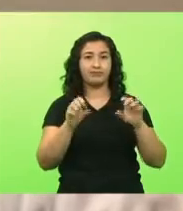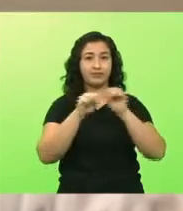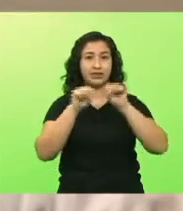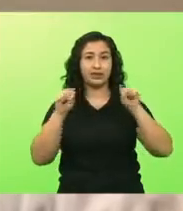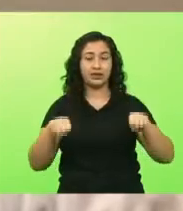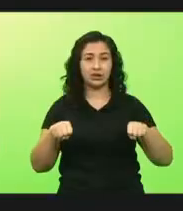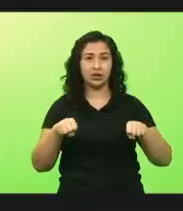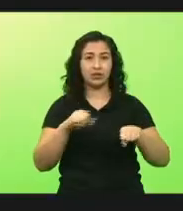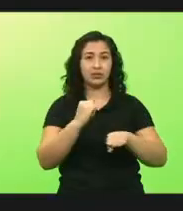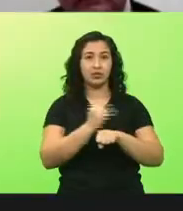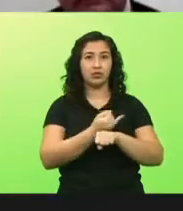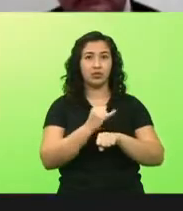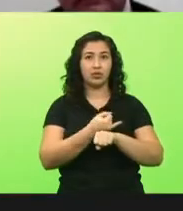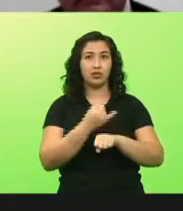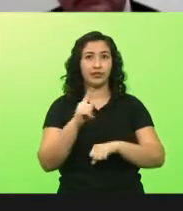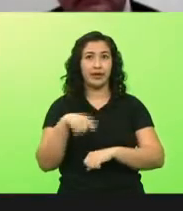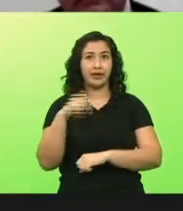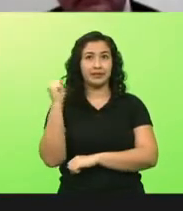muito grave, senhor presidente. Obrigado.